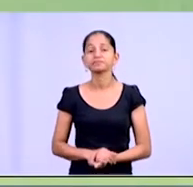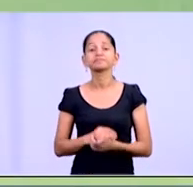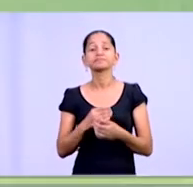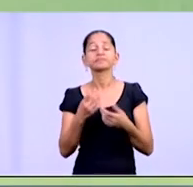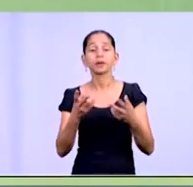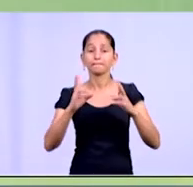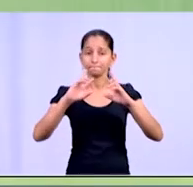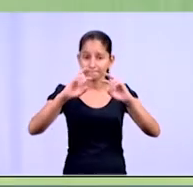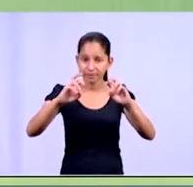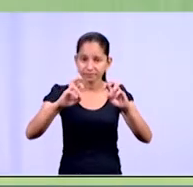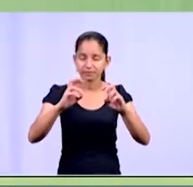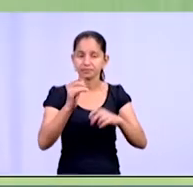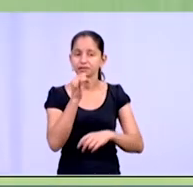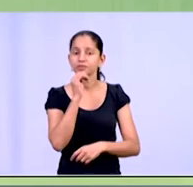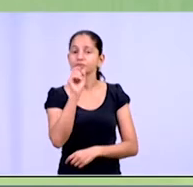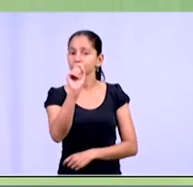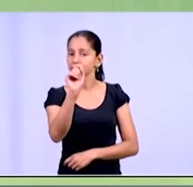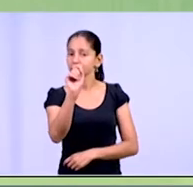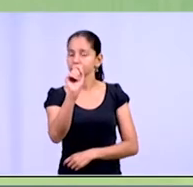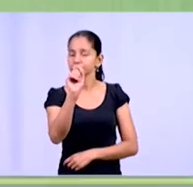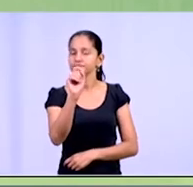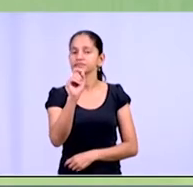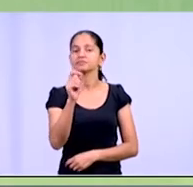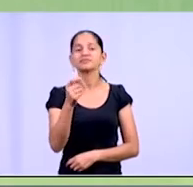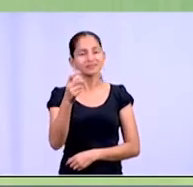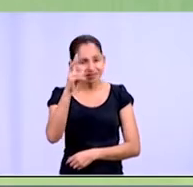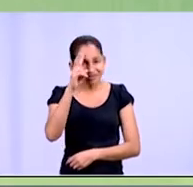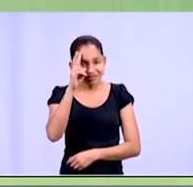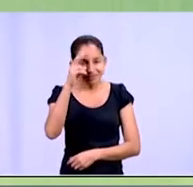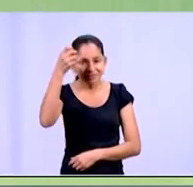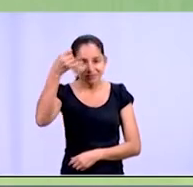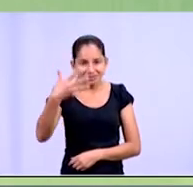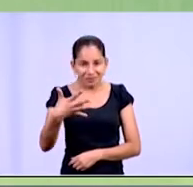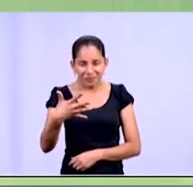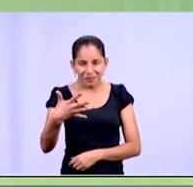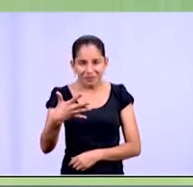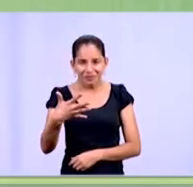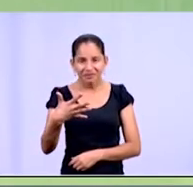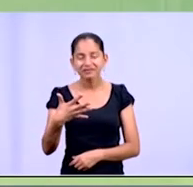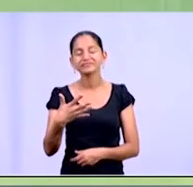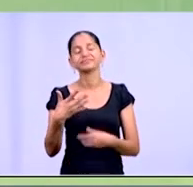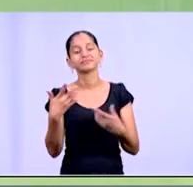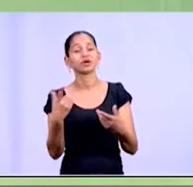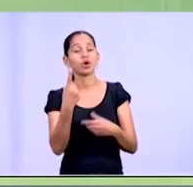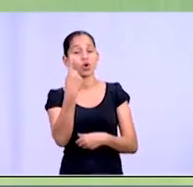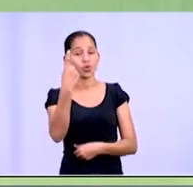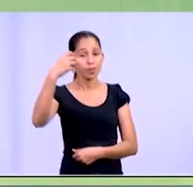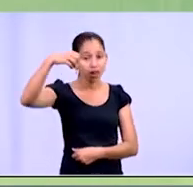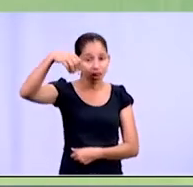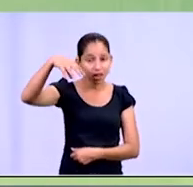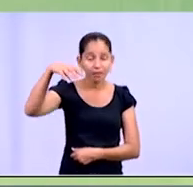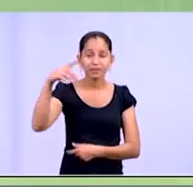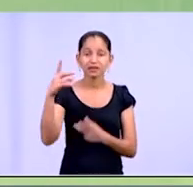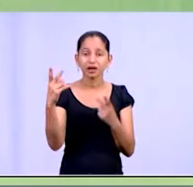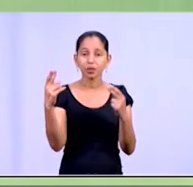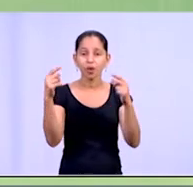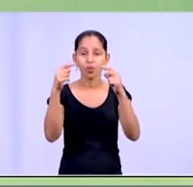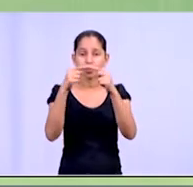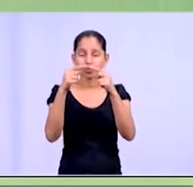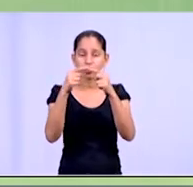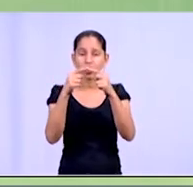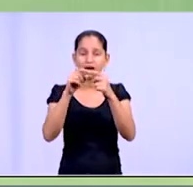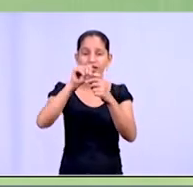Então, olha a questão que eu tinha comentado com vocês. Uma lâmpada é equivalente a uma válvula, que é equivalente